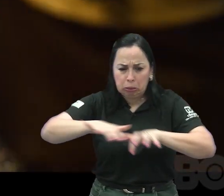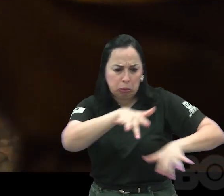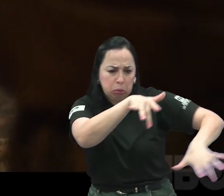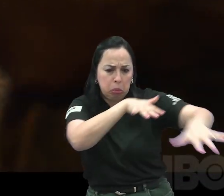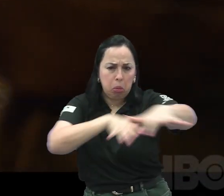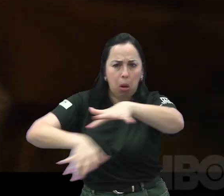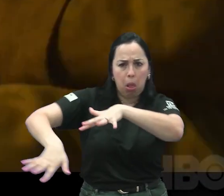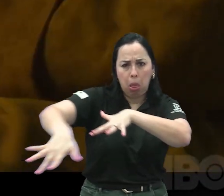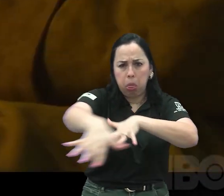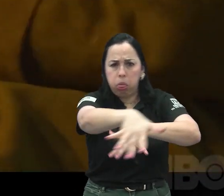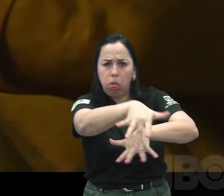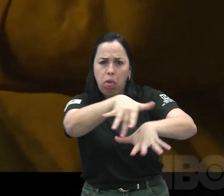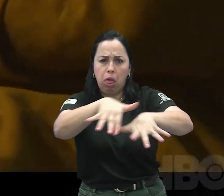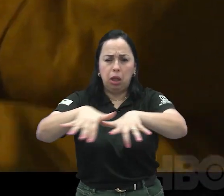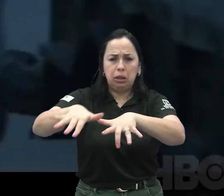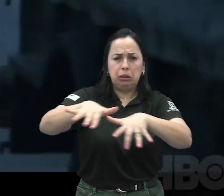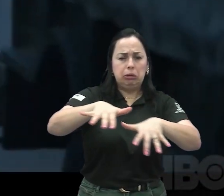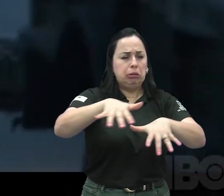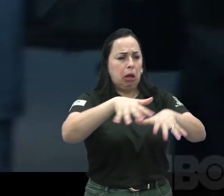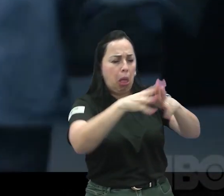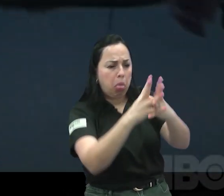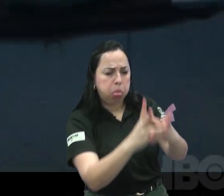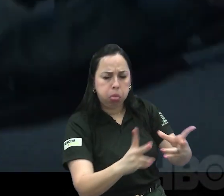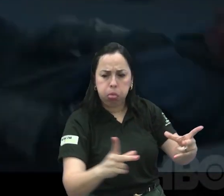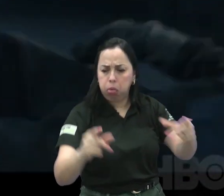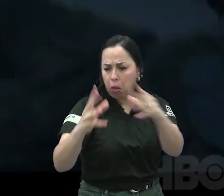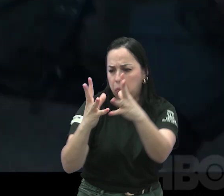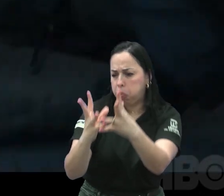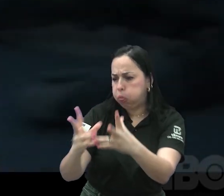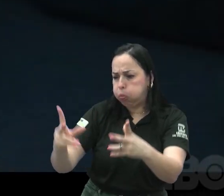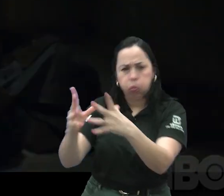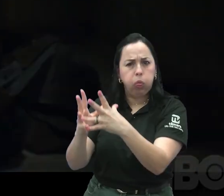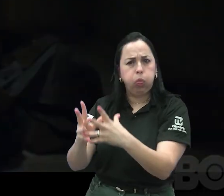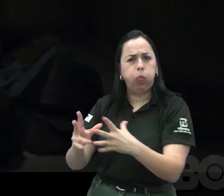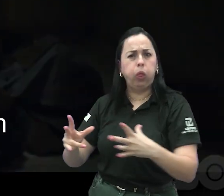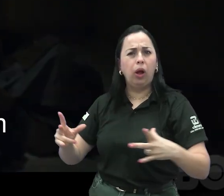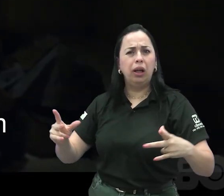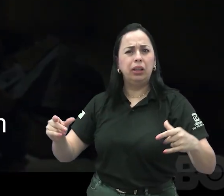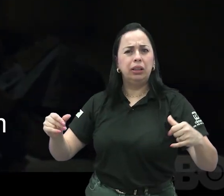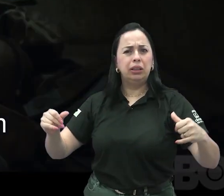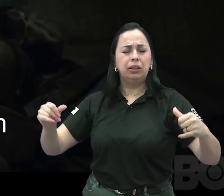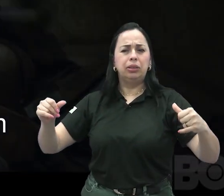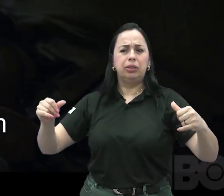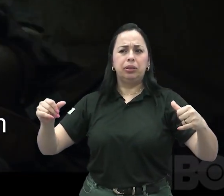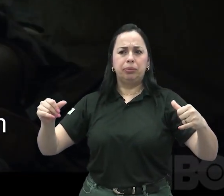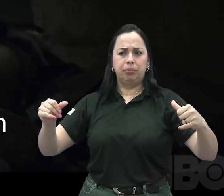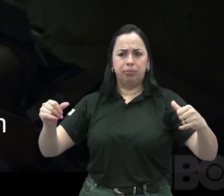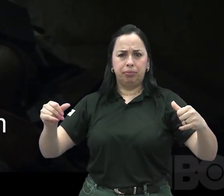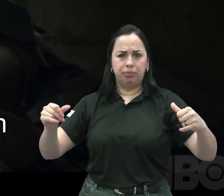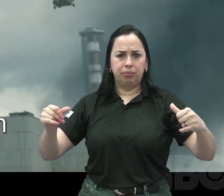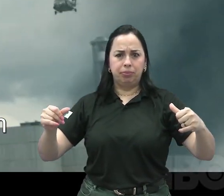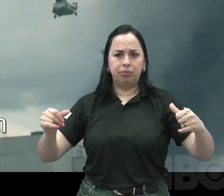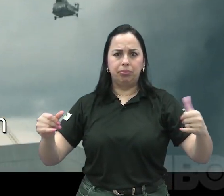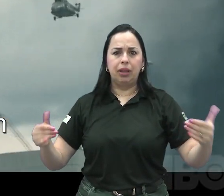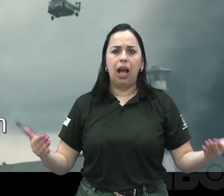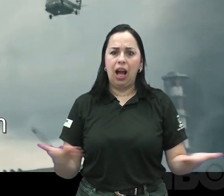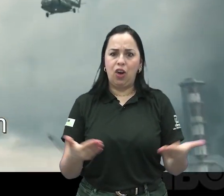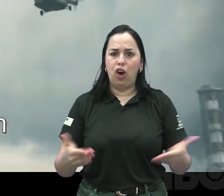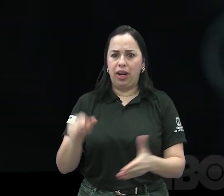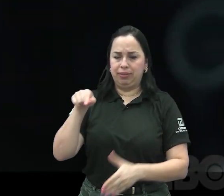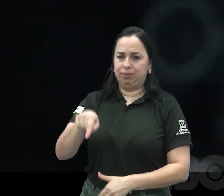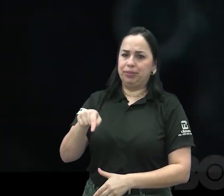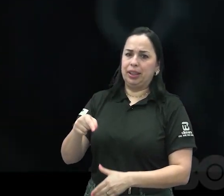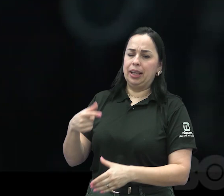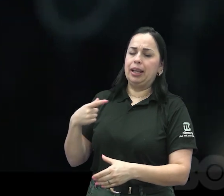path. Metal, concrete, flesh. Now Chernobyl holds over 3